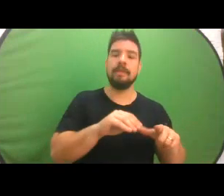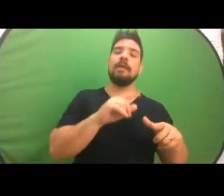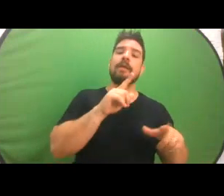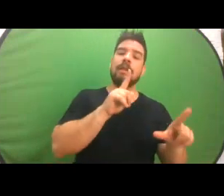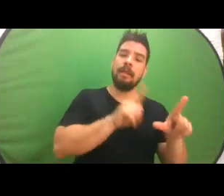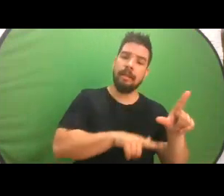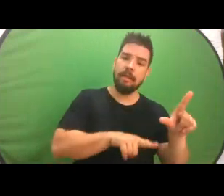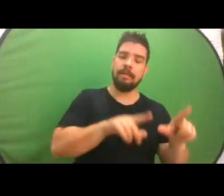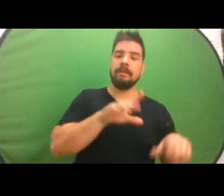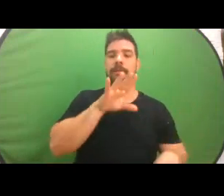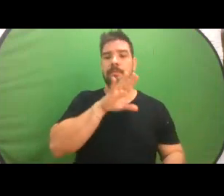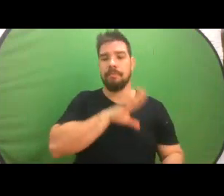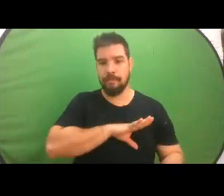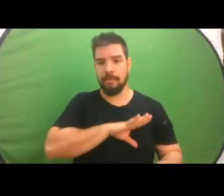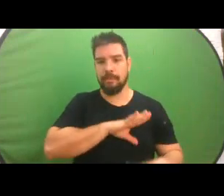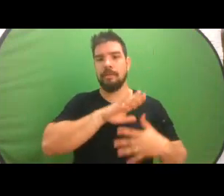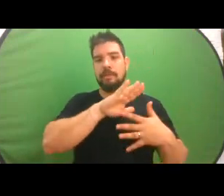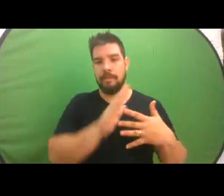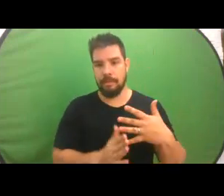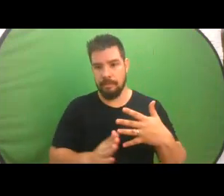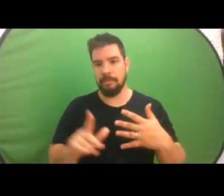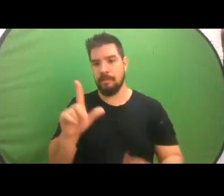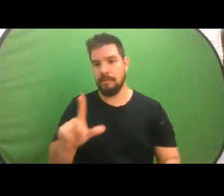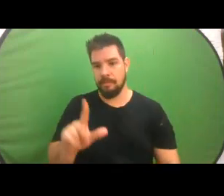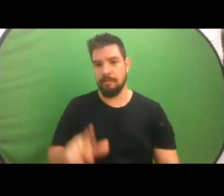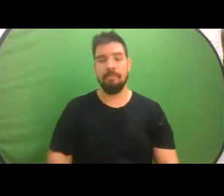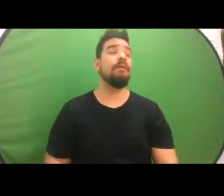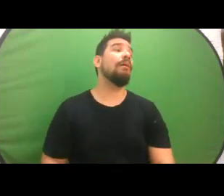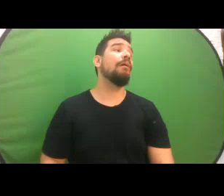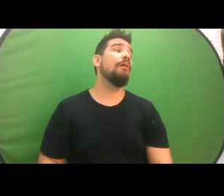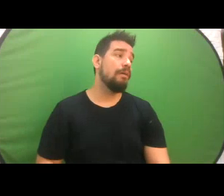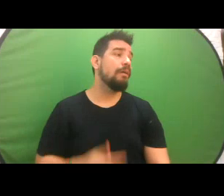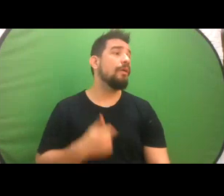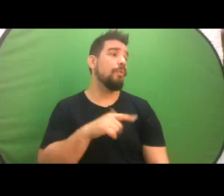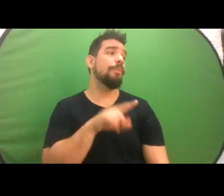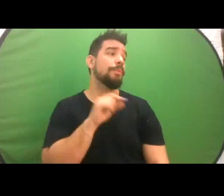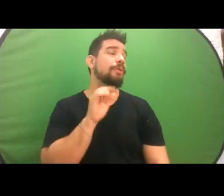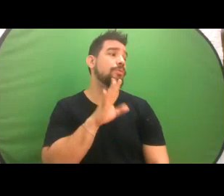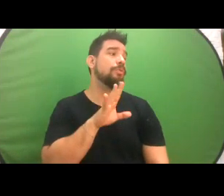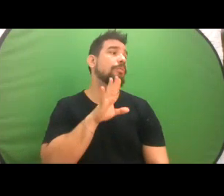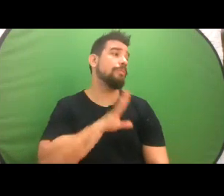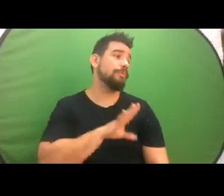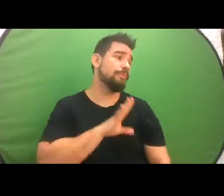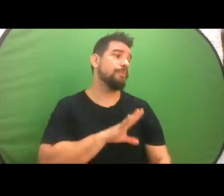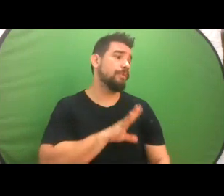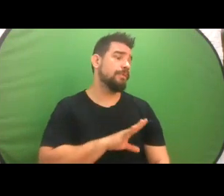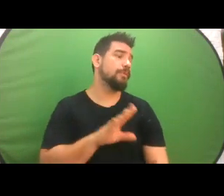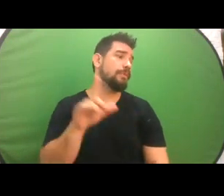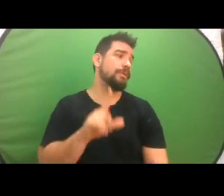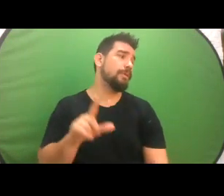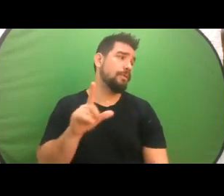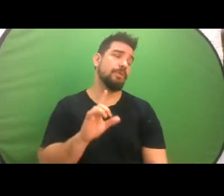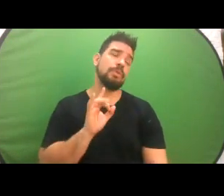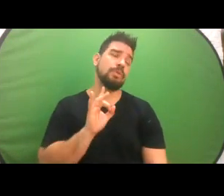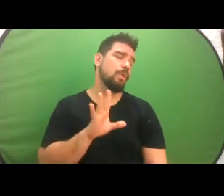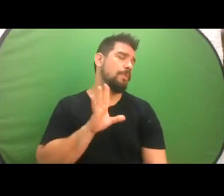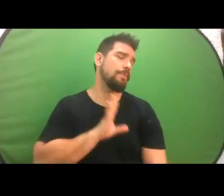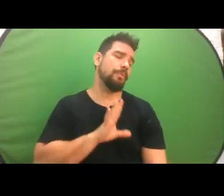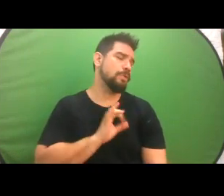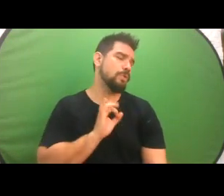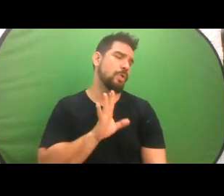português e suas Né? literaturas. Então, o meu não, o meu eu optei só pelo português e letras e suas literaturas, só português